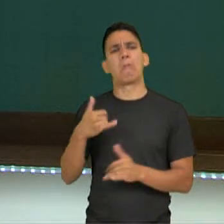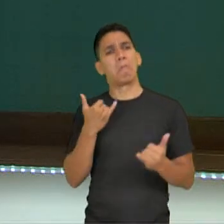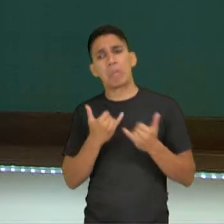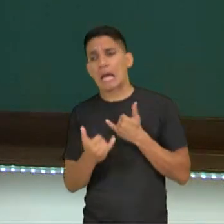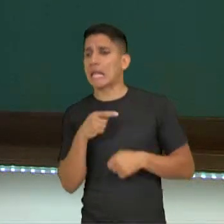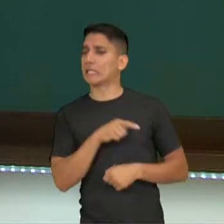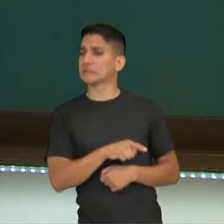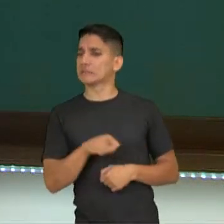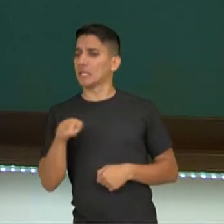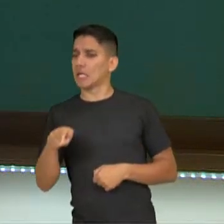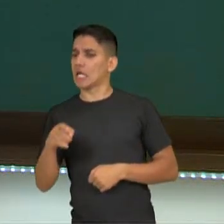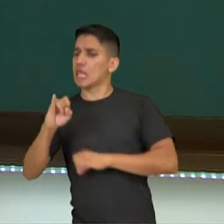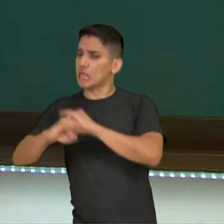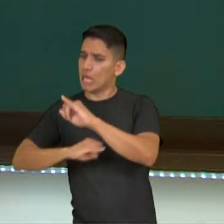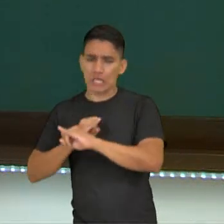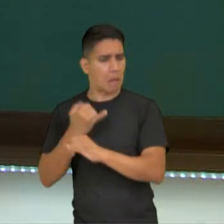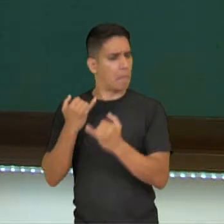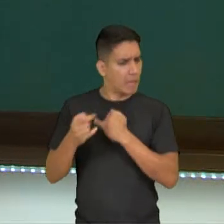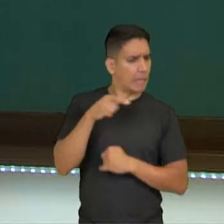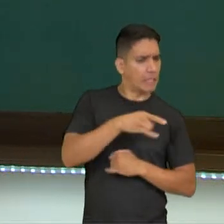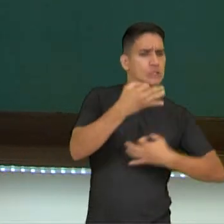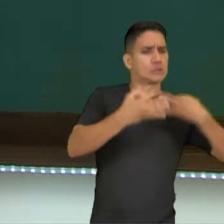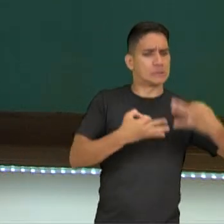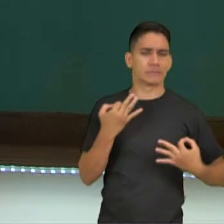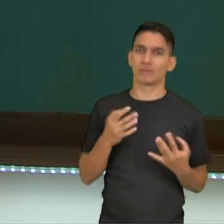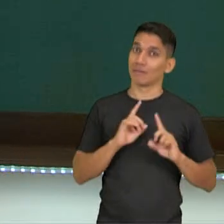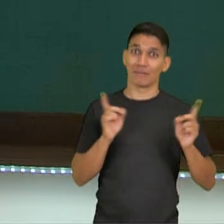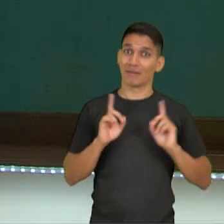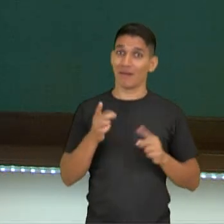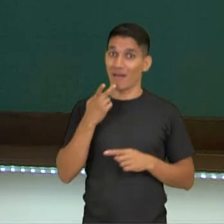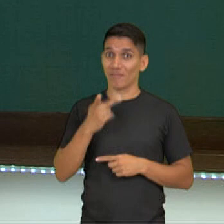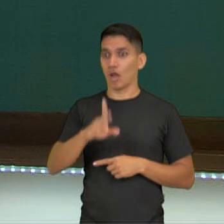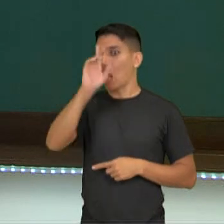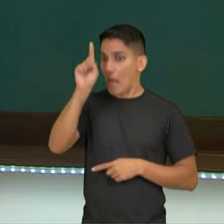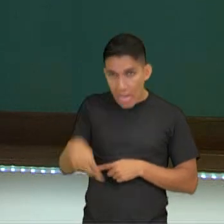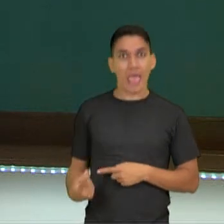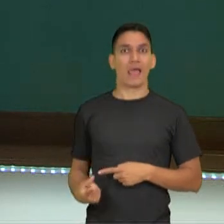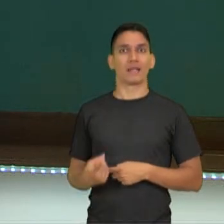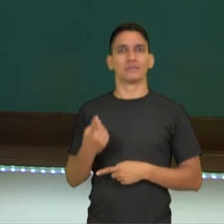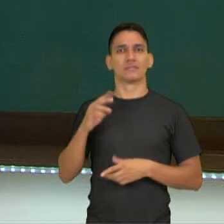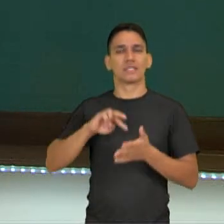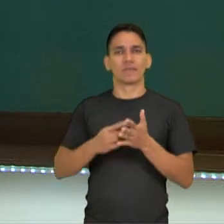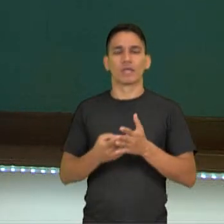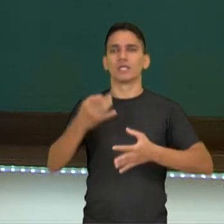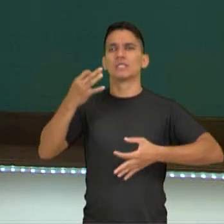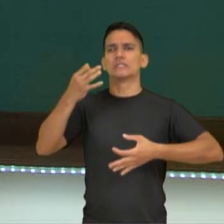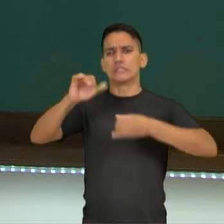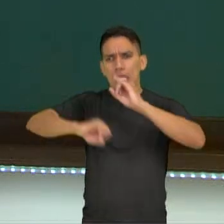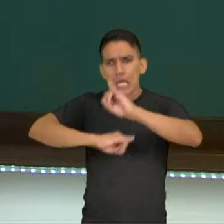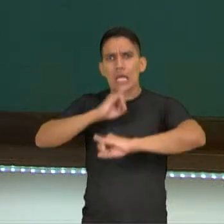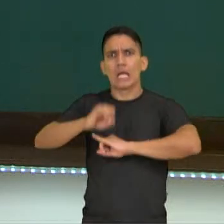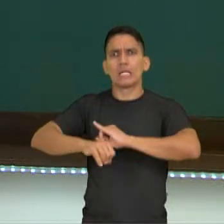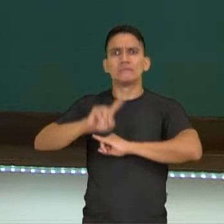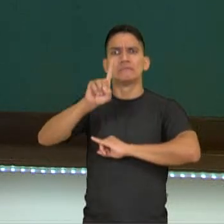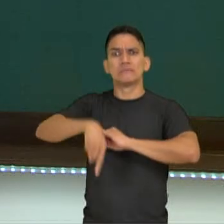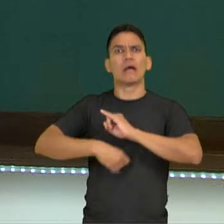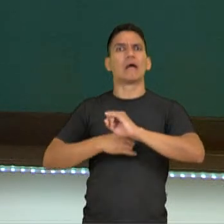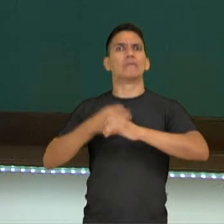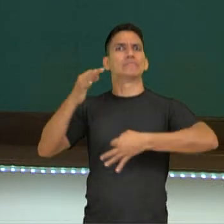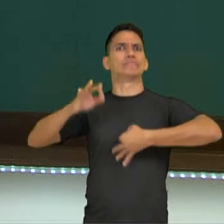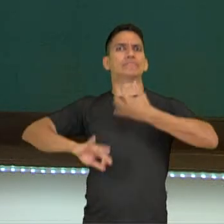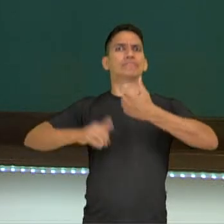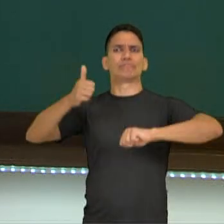tribunal ou que as pessoas emitem juízos de valor e julgam as pessoas como se fosse um tribunal. Então, não tem o